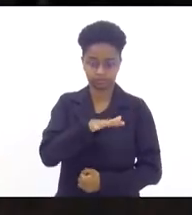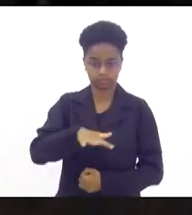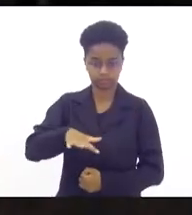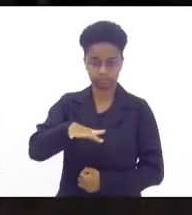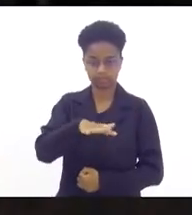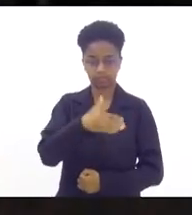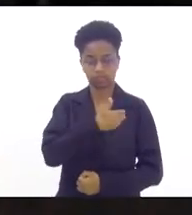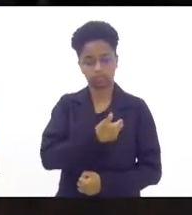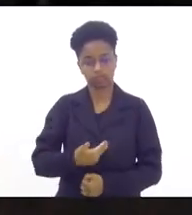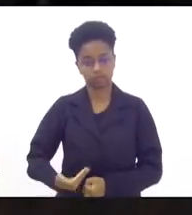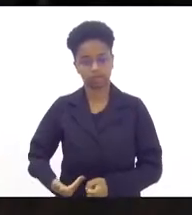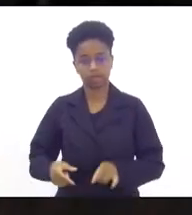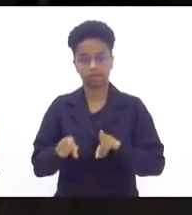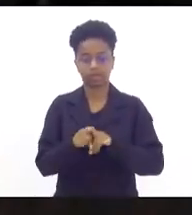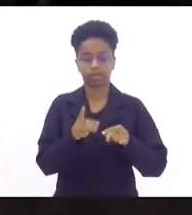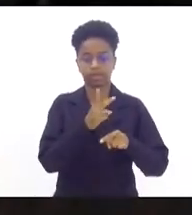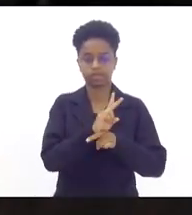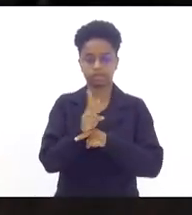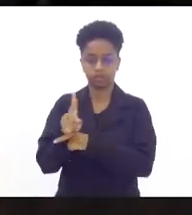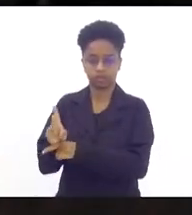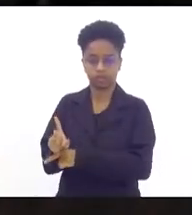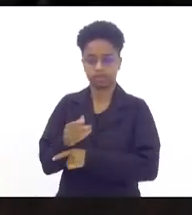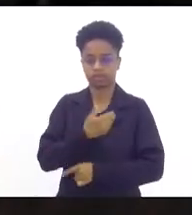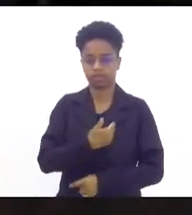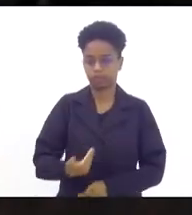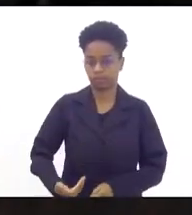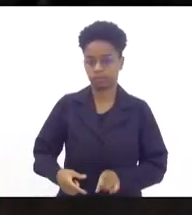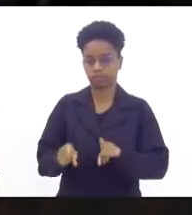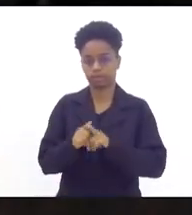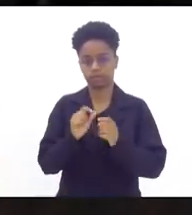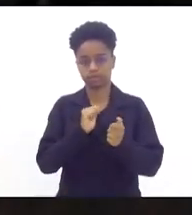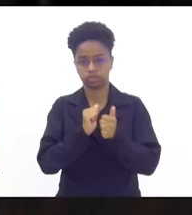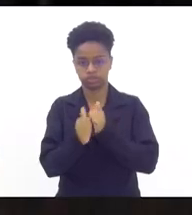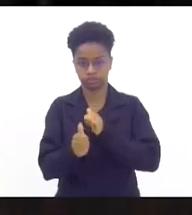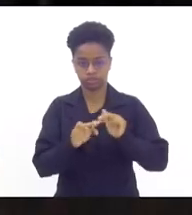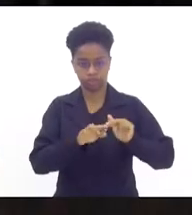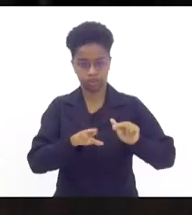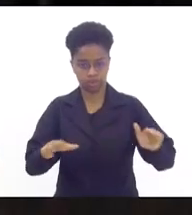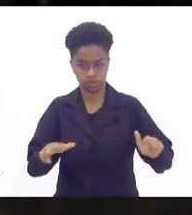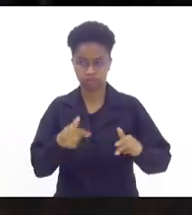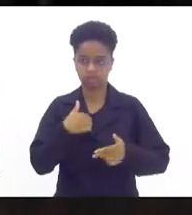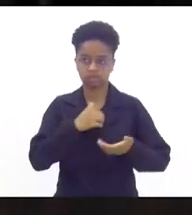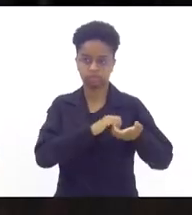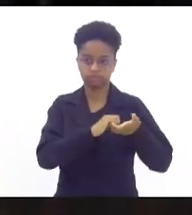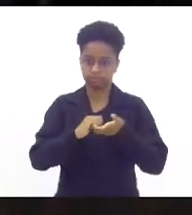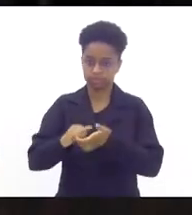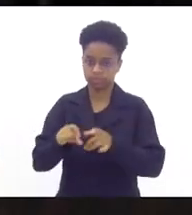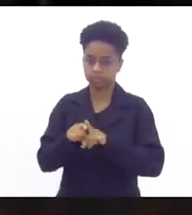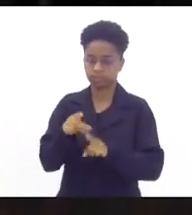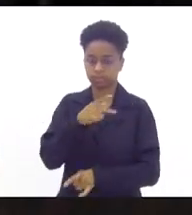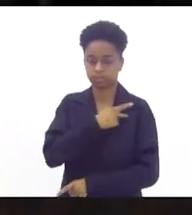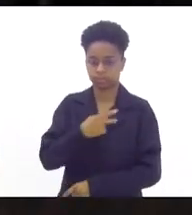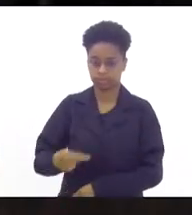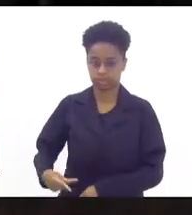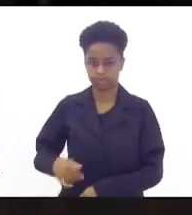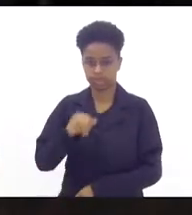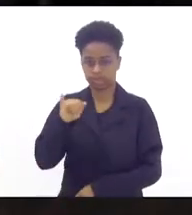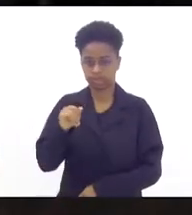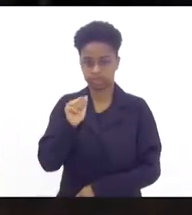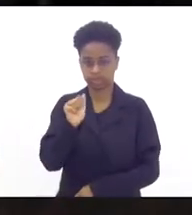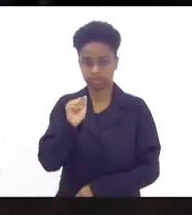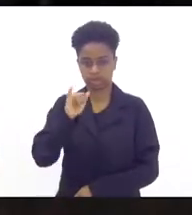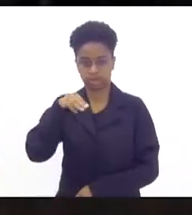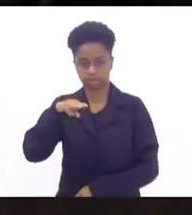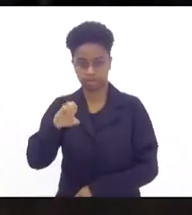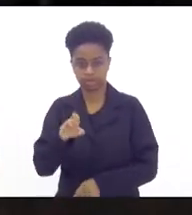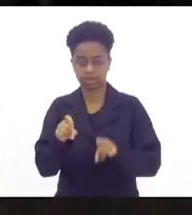pública e da segurança pública e do esporte quero saudar os meus presidentes né O Jaime e o